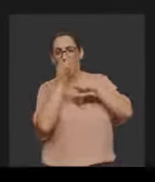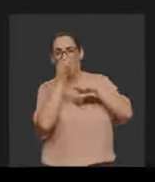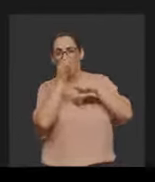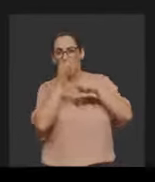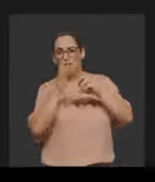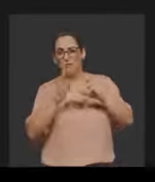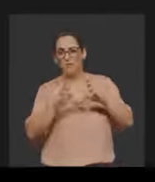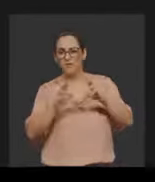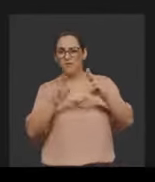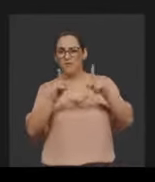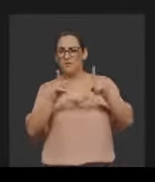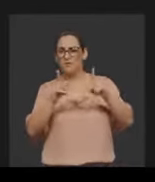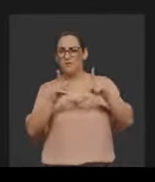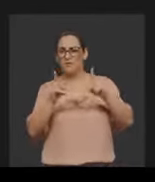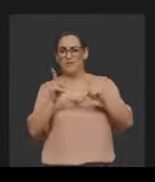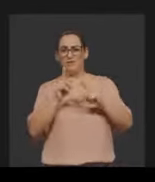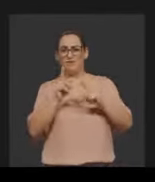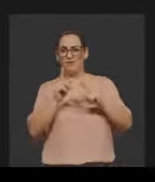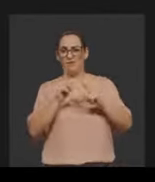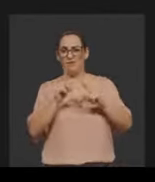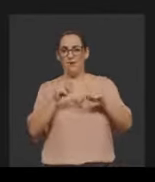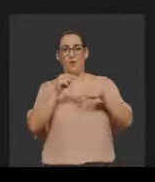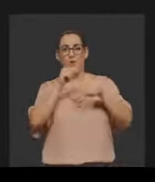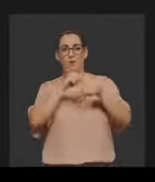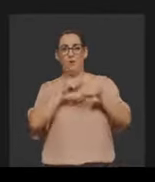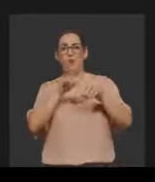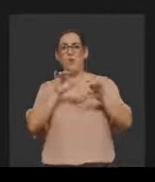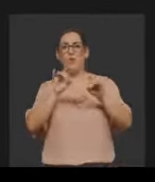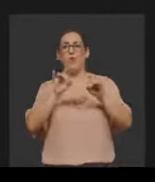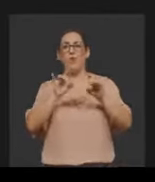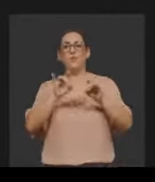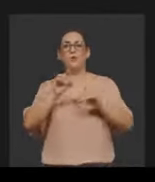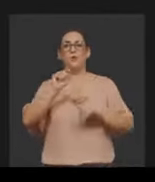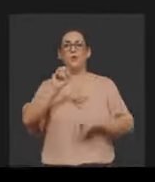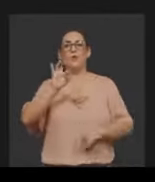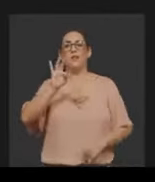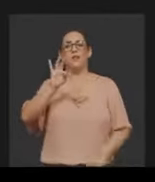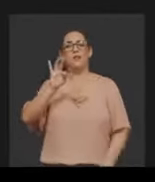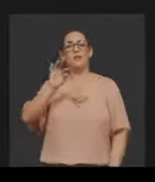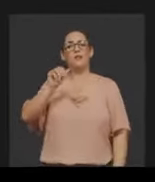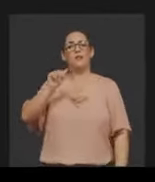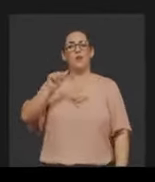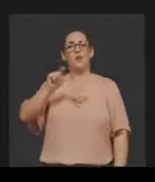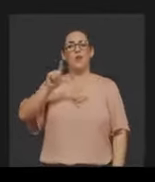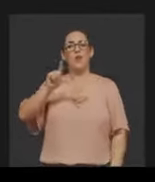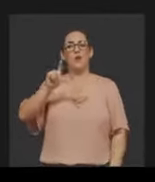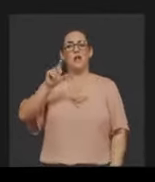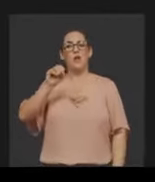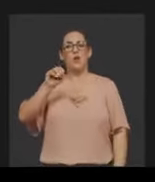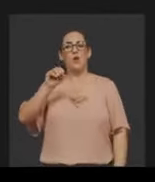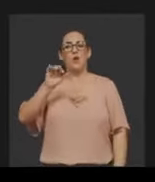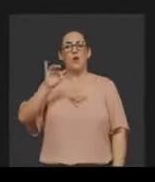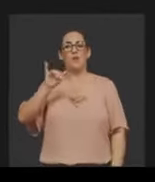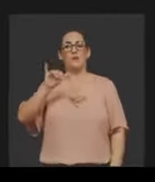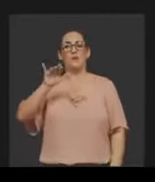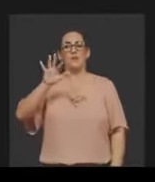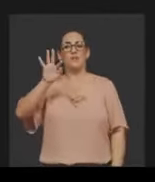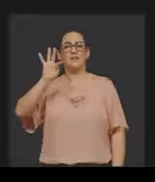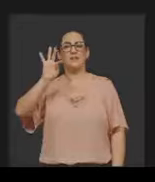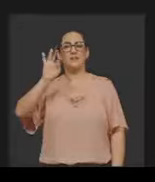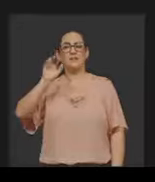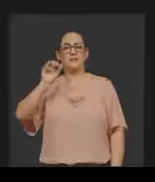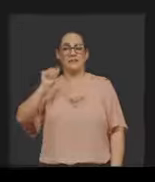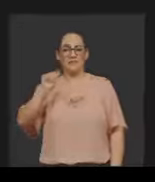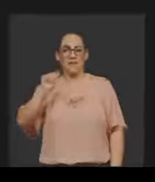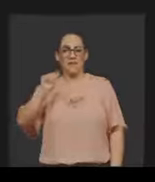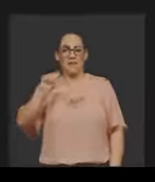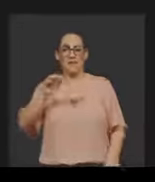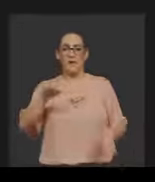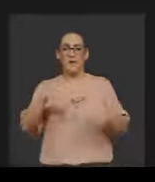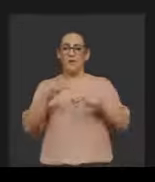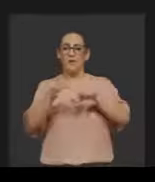ser simplesmente consideradas como talófitas. Essas células, então, elas, por mais que se